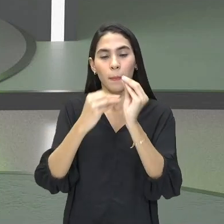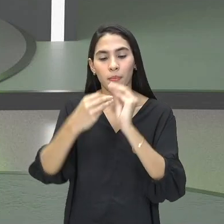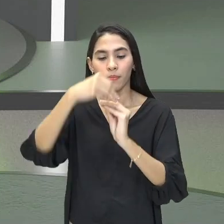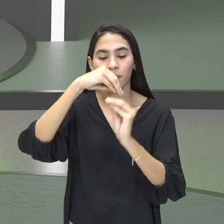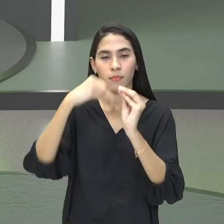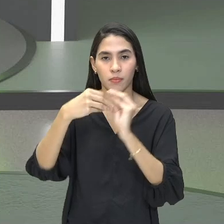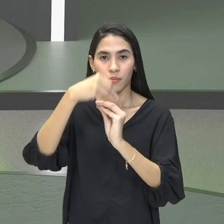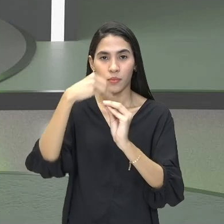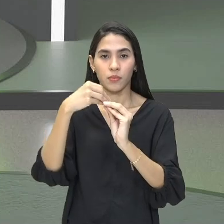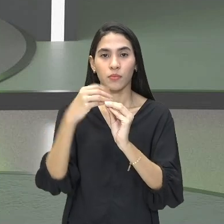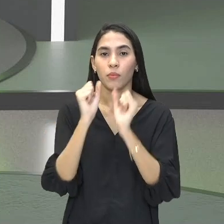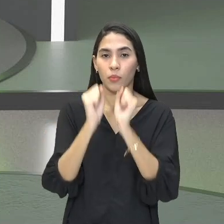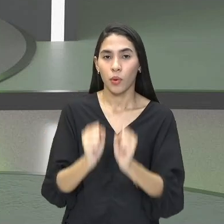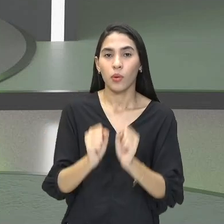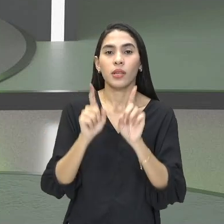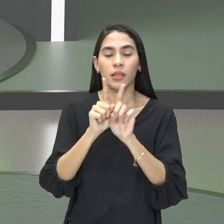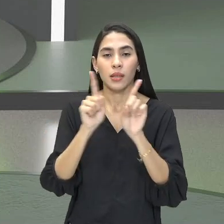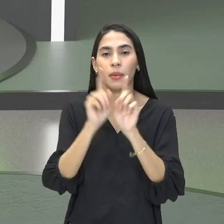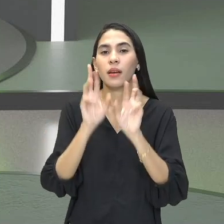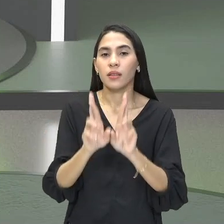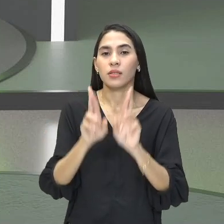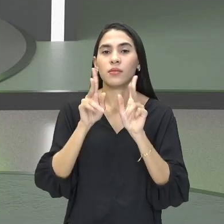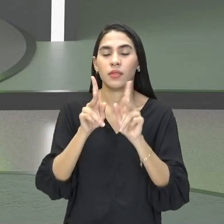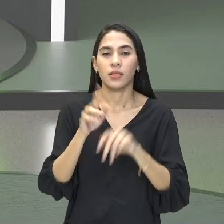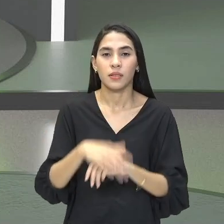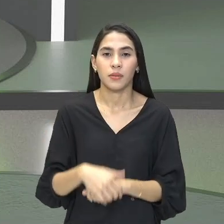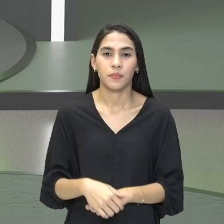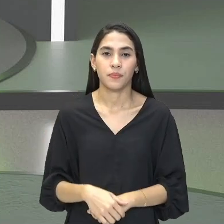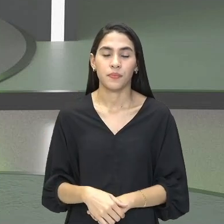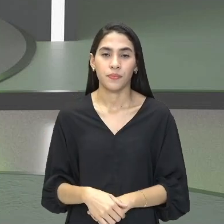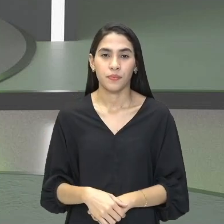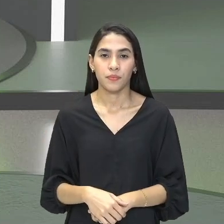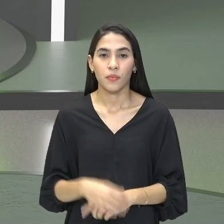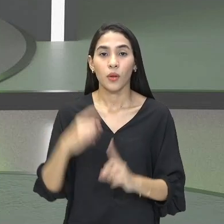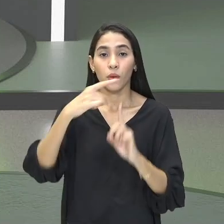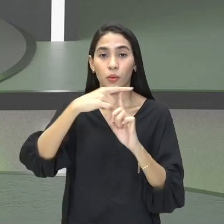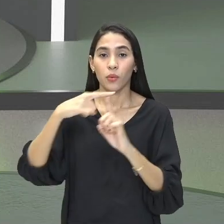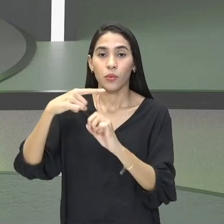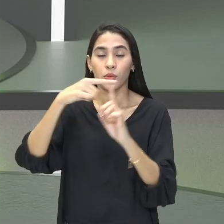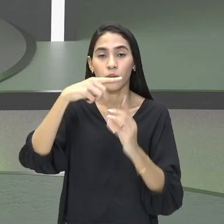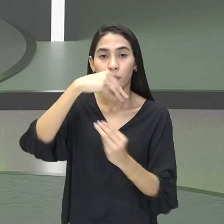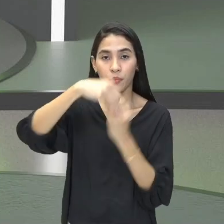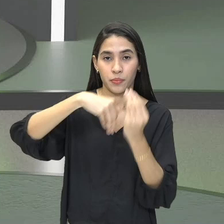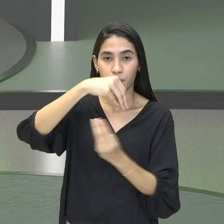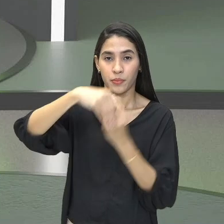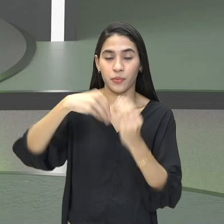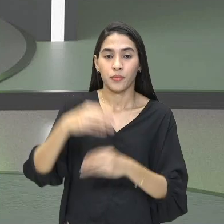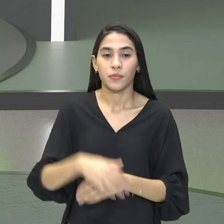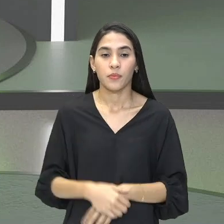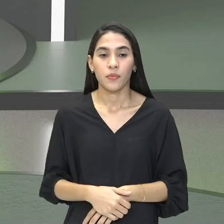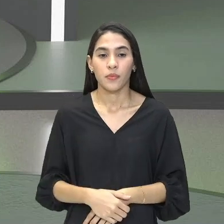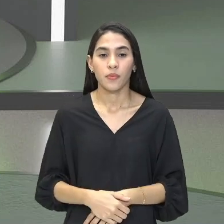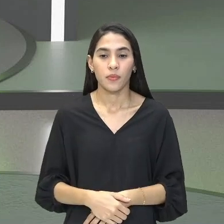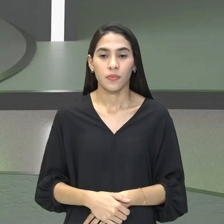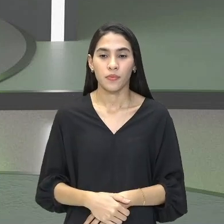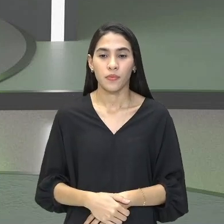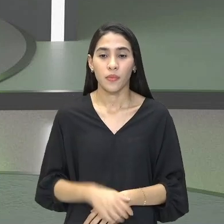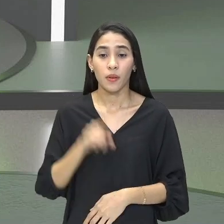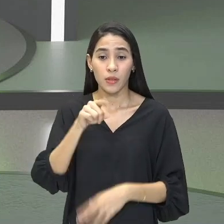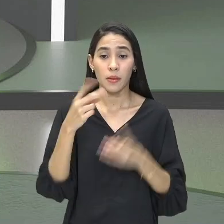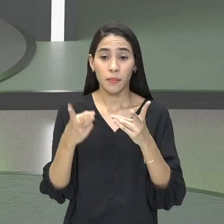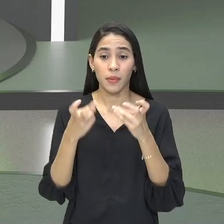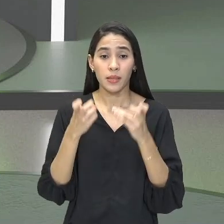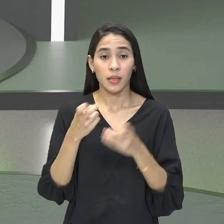que elas podem diferenciar, esses tipos de misturas. Então, observe,